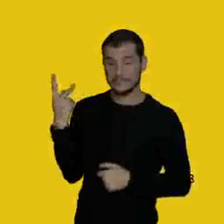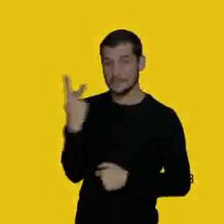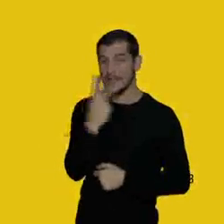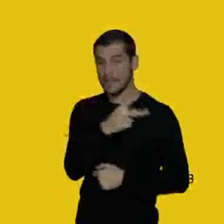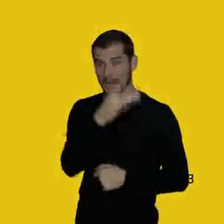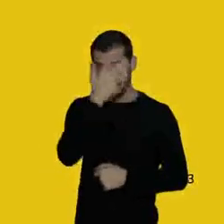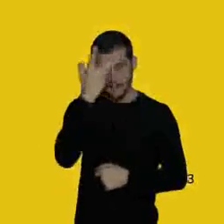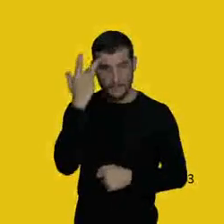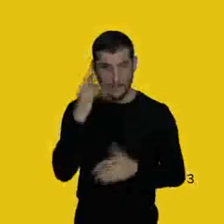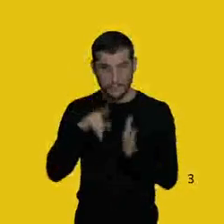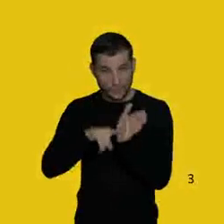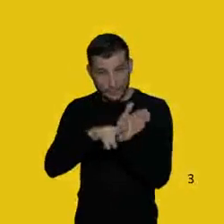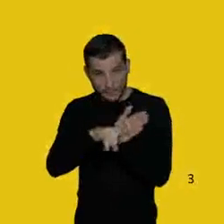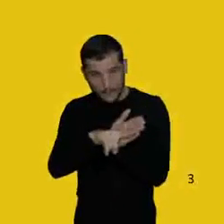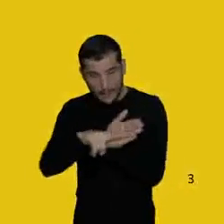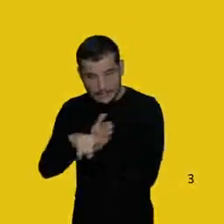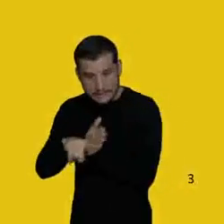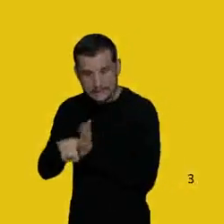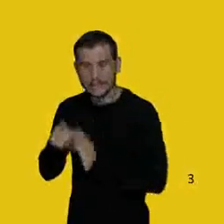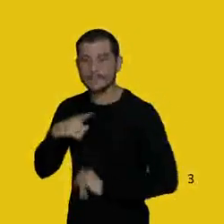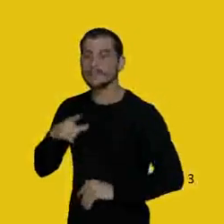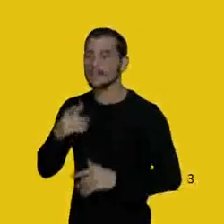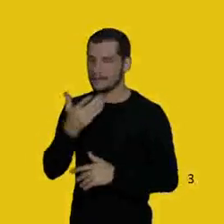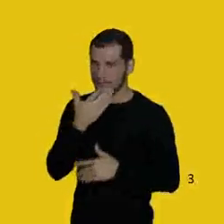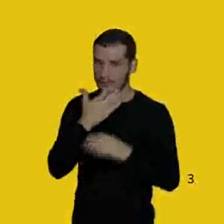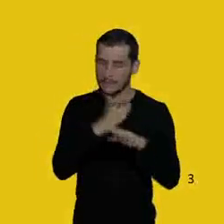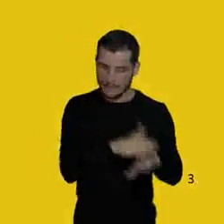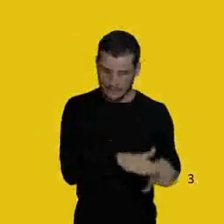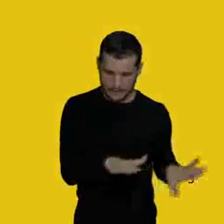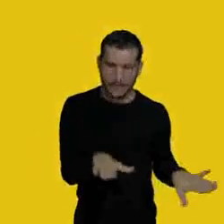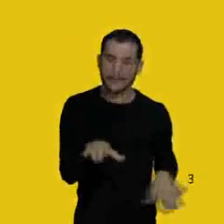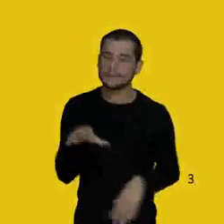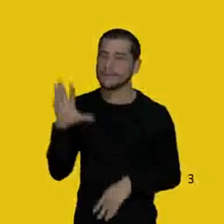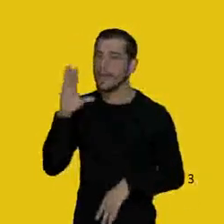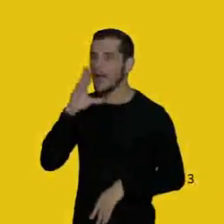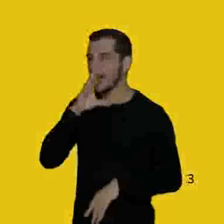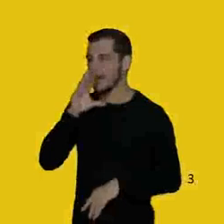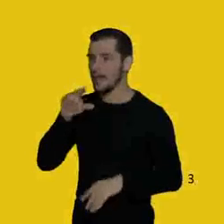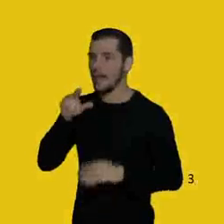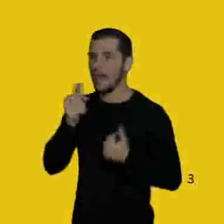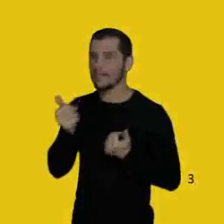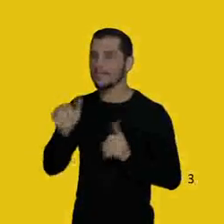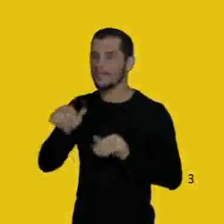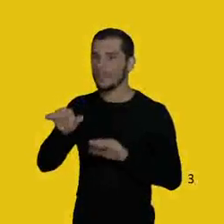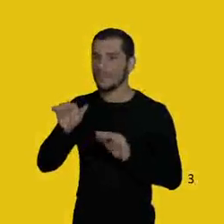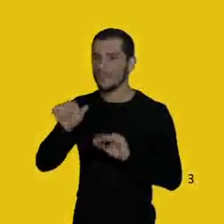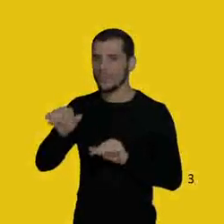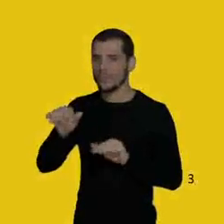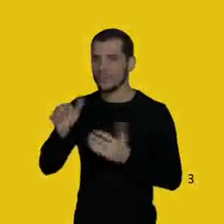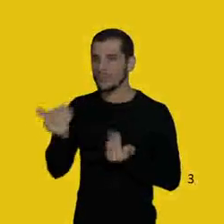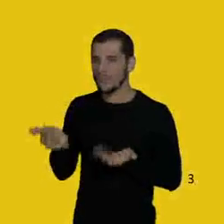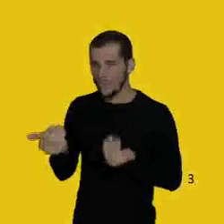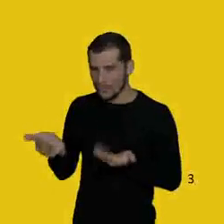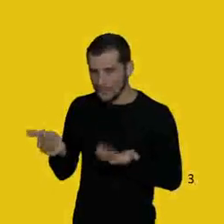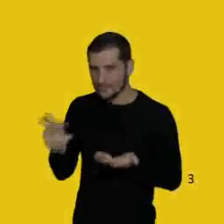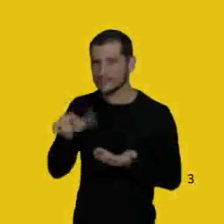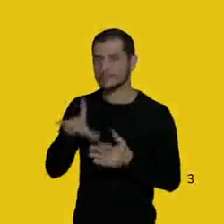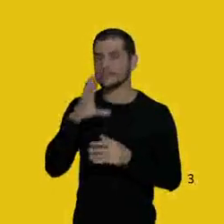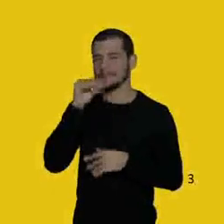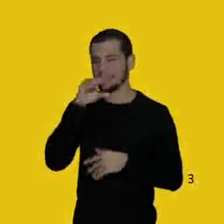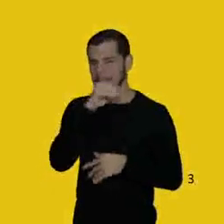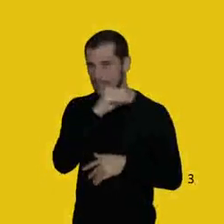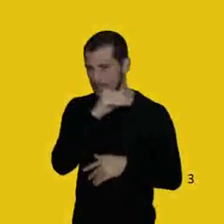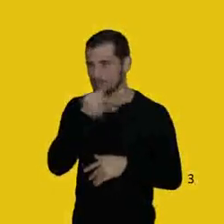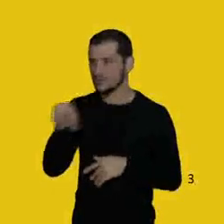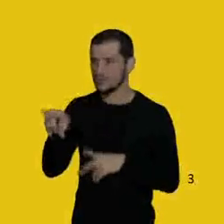adolescente e adulto eu faço na área de de linguagem na área de tonicidade os disléxicos não conseguem